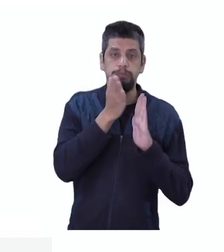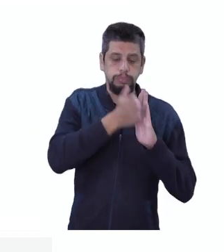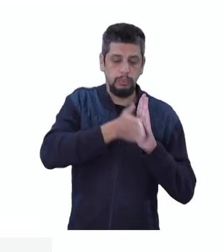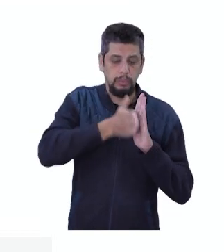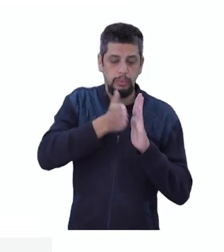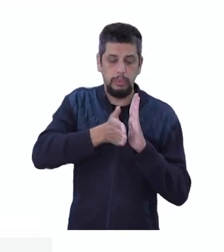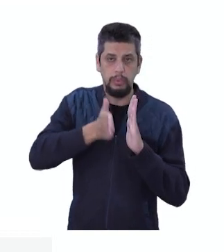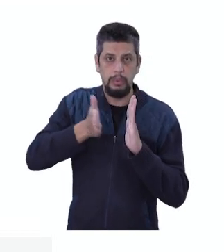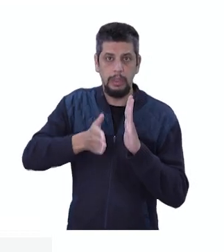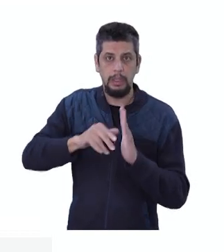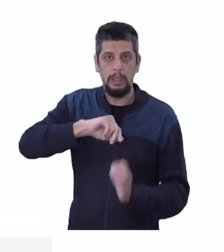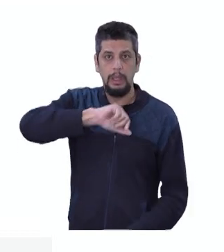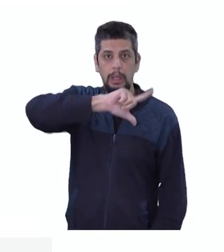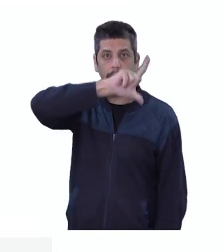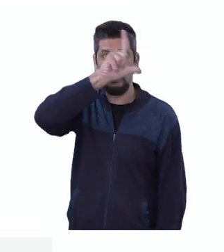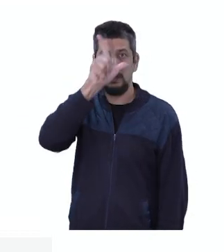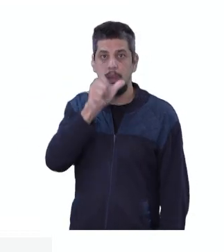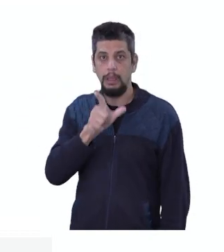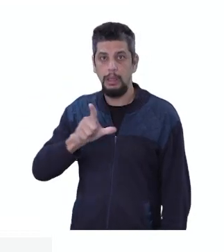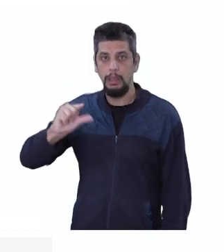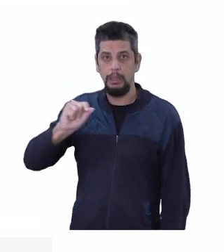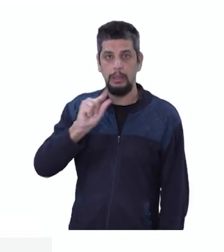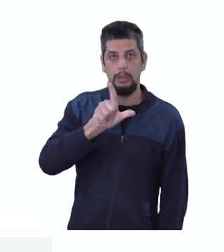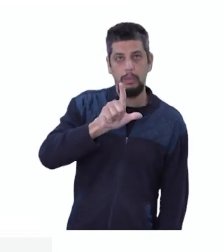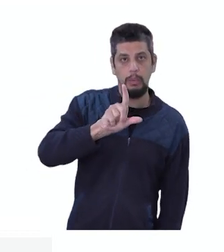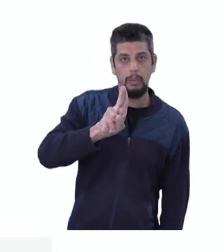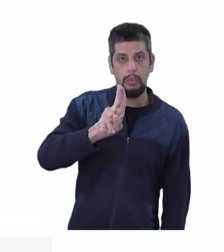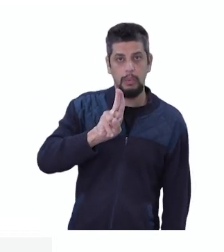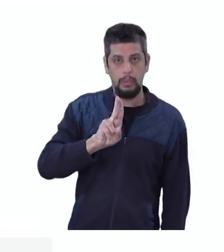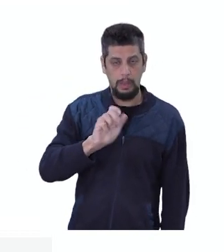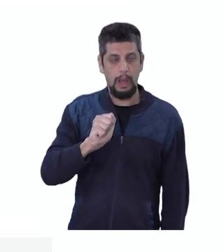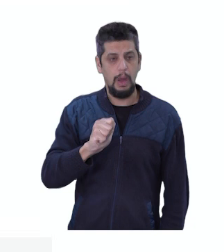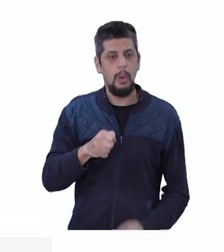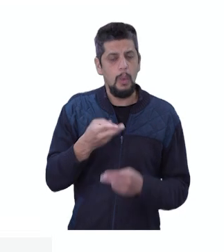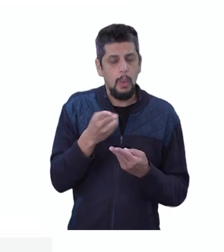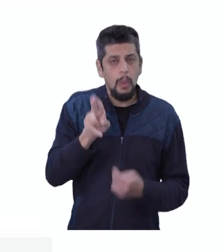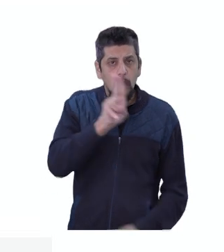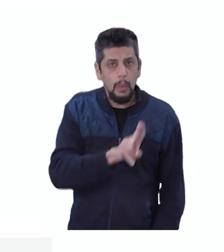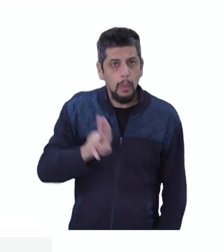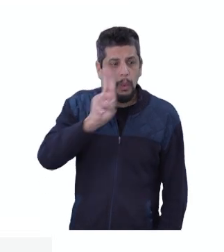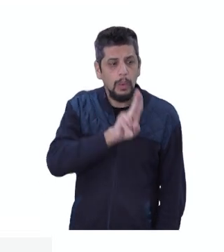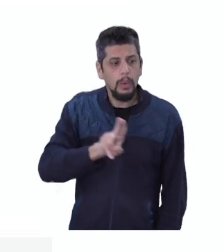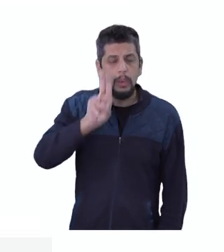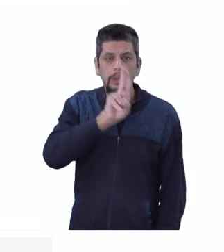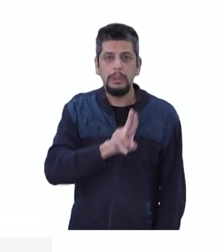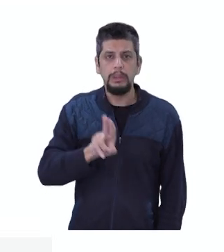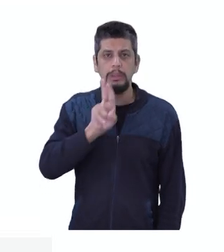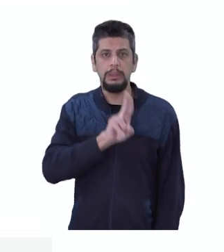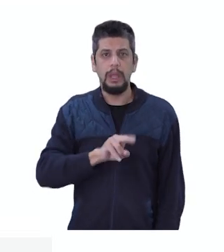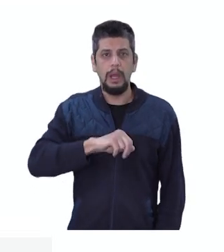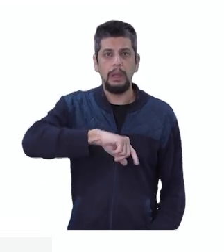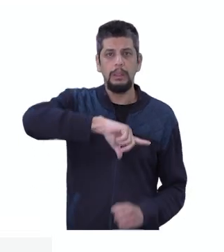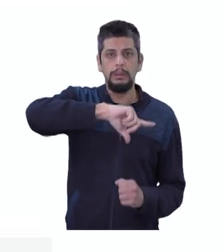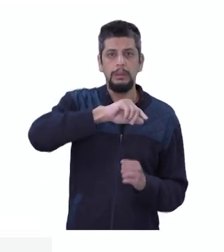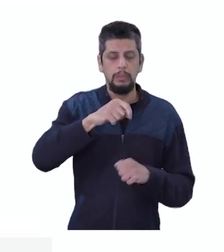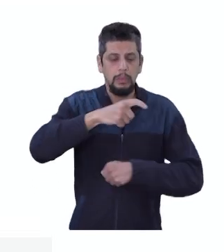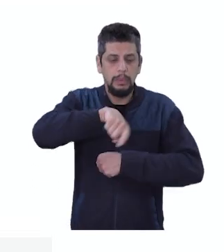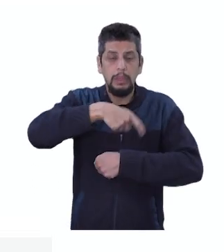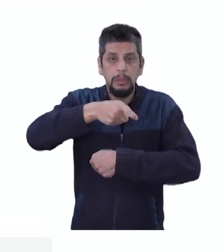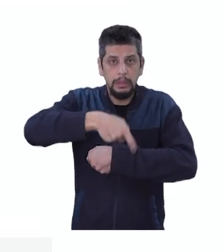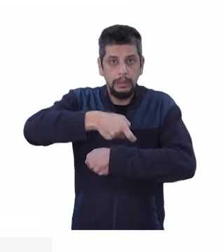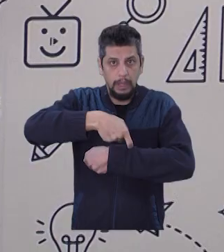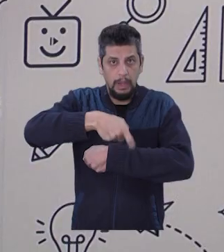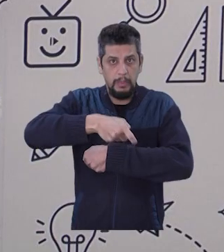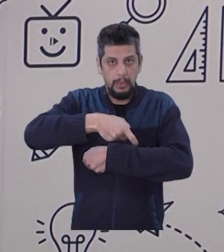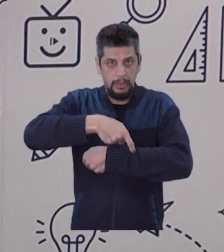Então, antes dele criar esses instrumentos que hoje a gente utiliza, ele utilizava essas questões com a passagem do